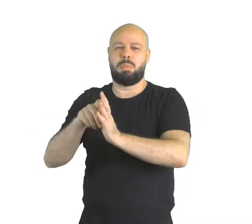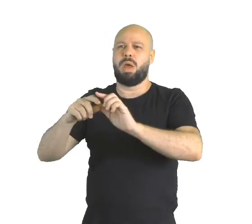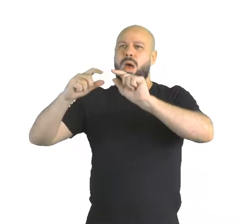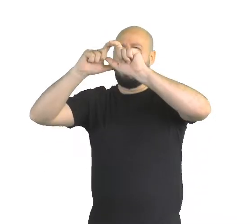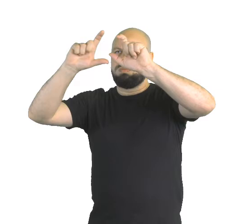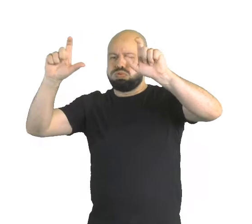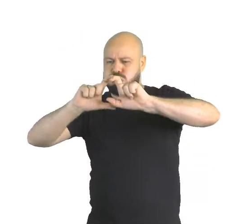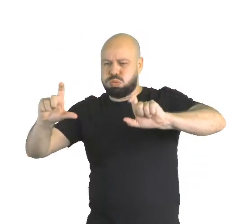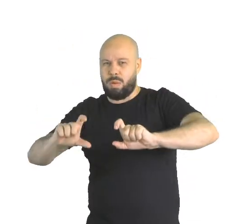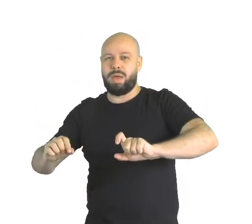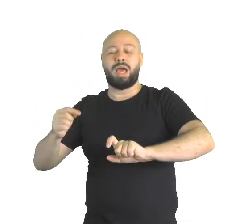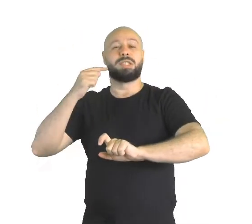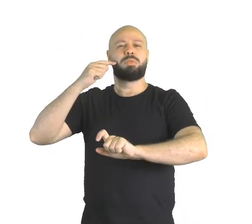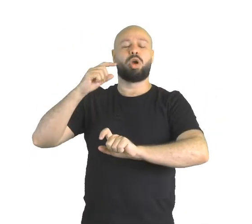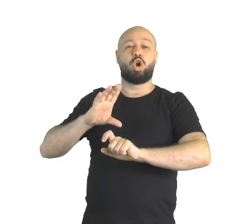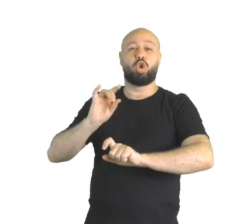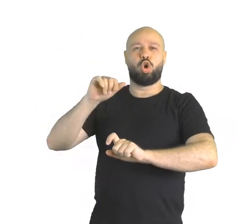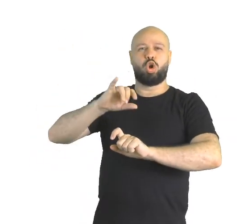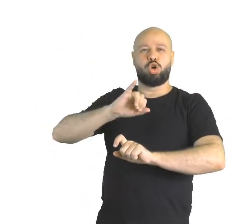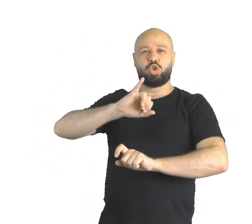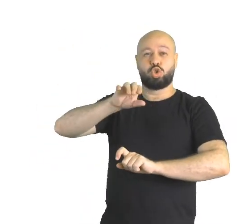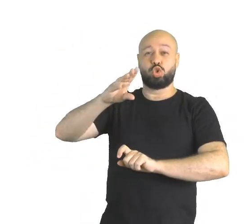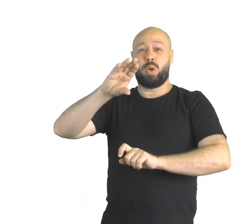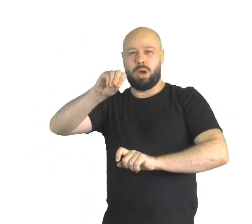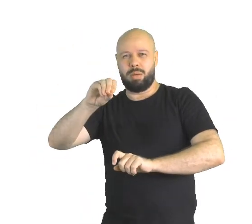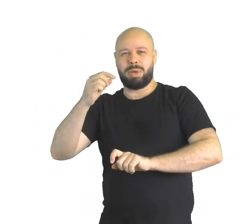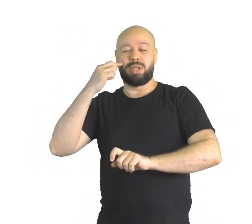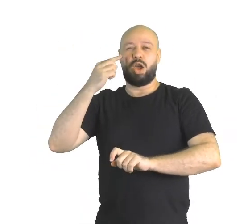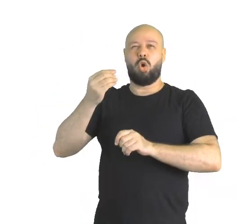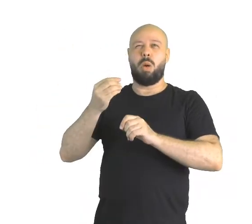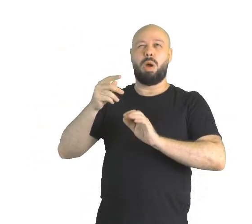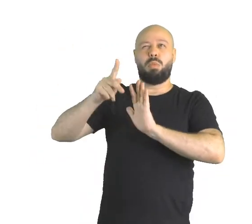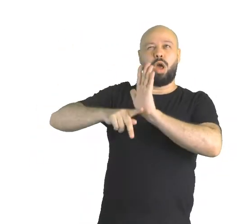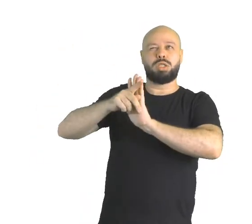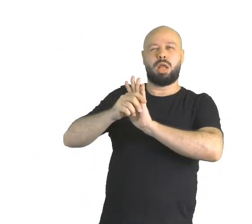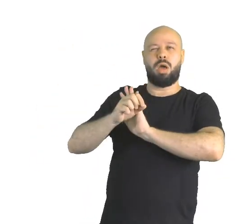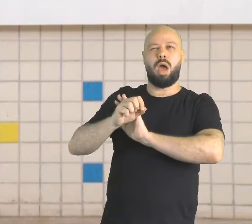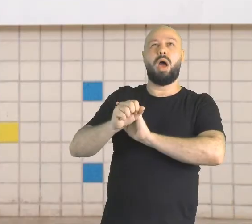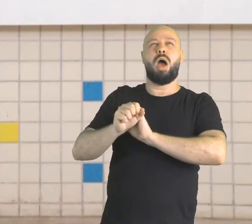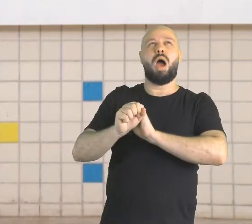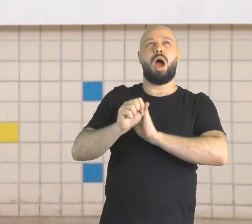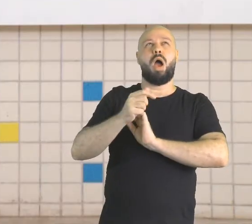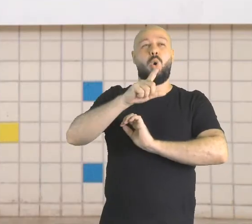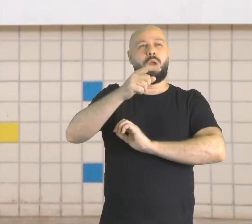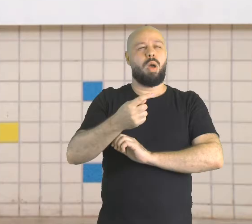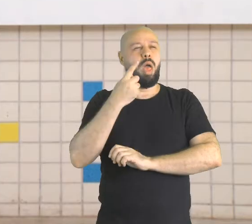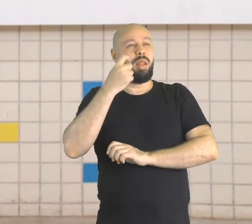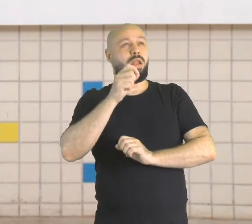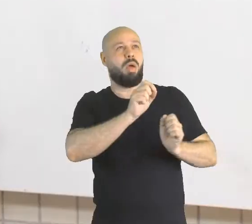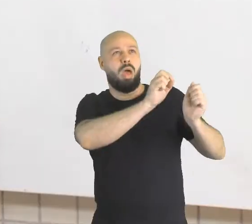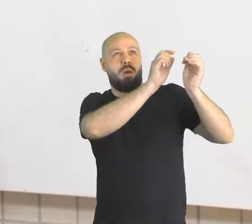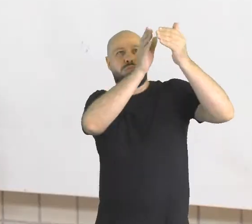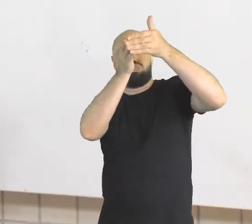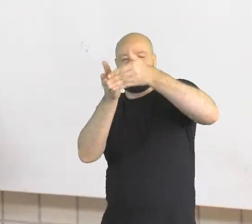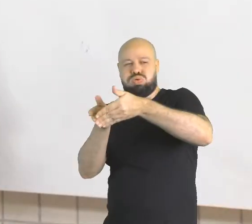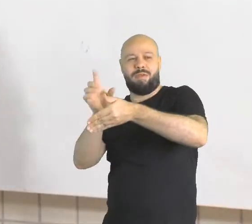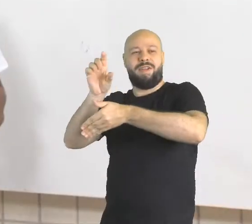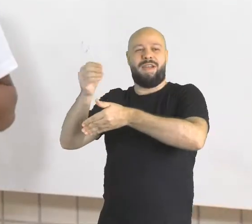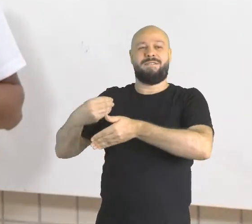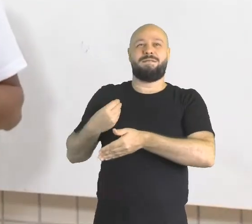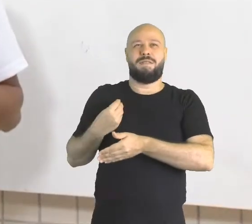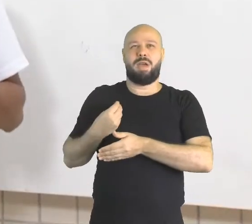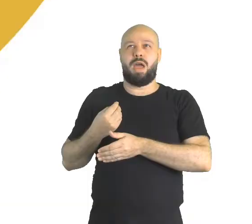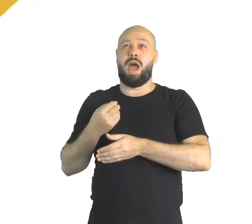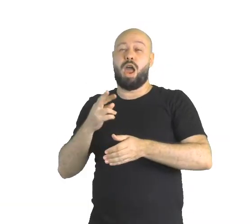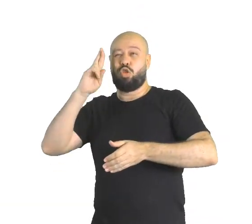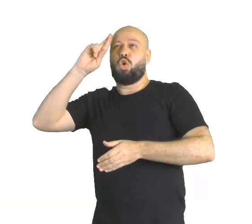hereditárias eram uma forma do Dom João ele terceirizar o projeto de colonização do Brasil. Tá? O Brasil, então,